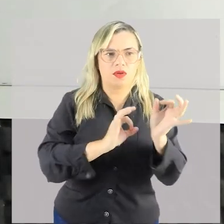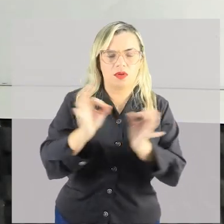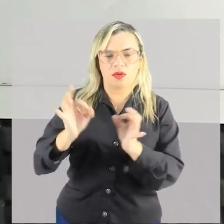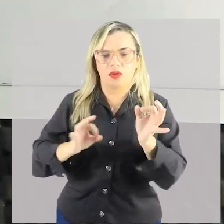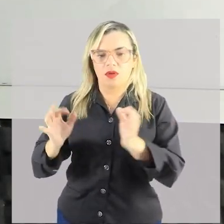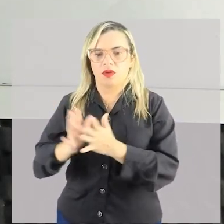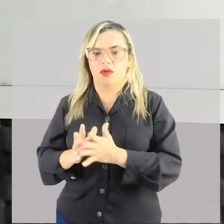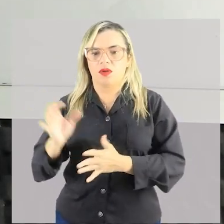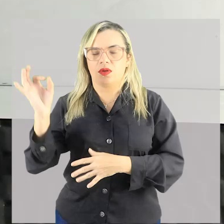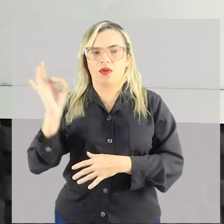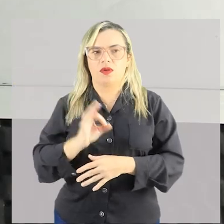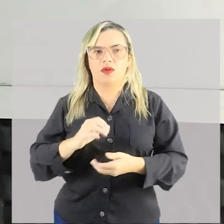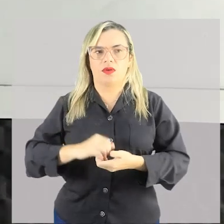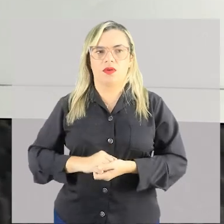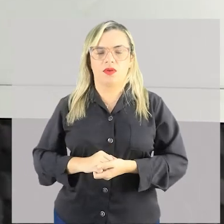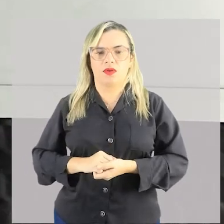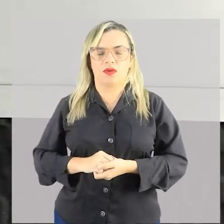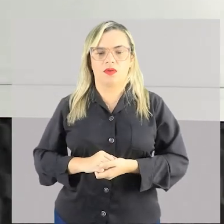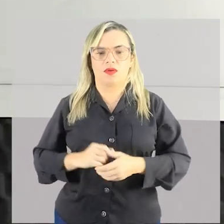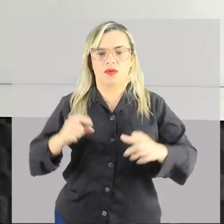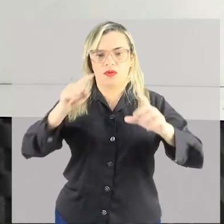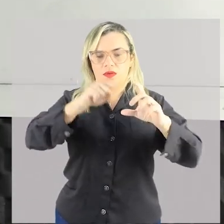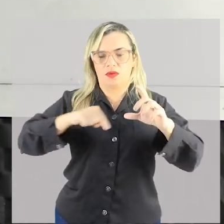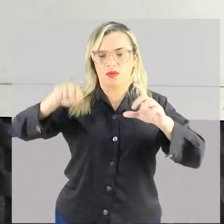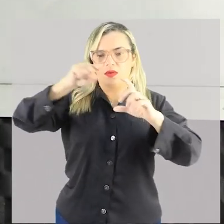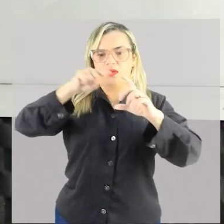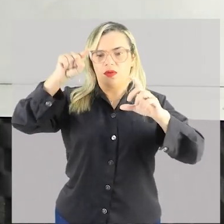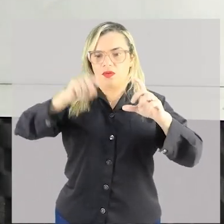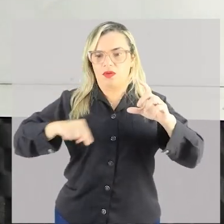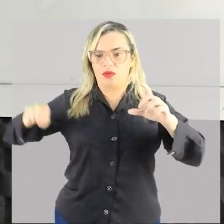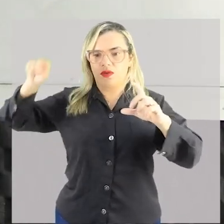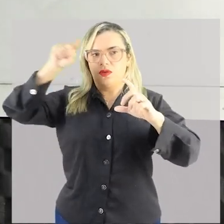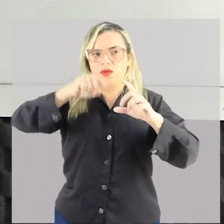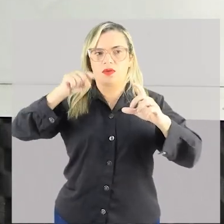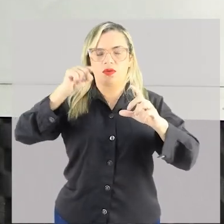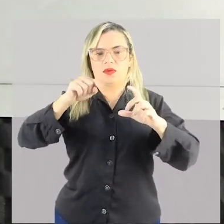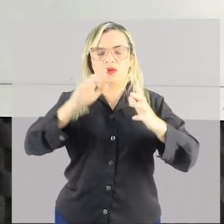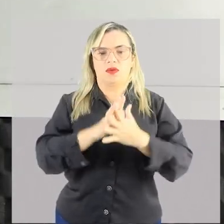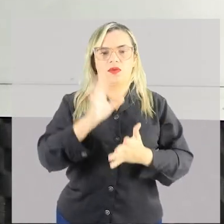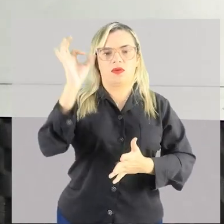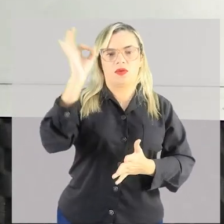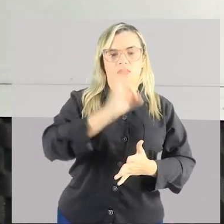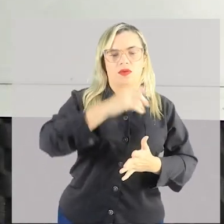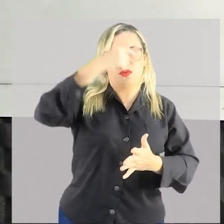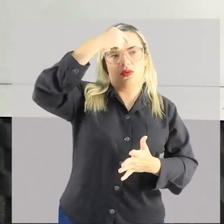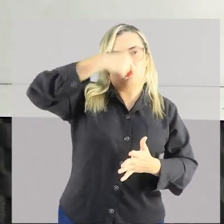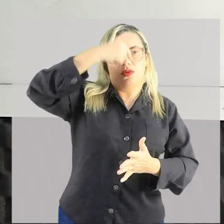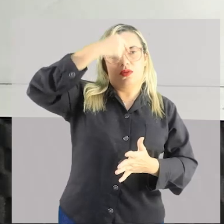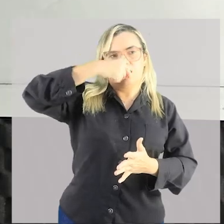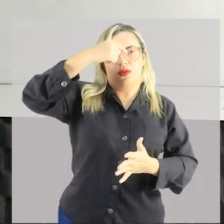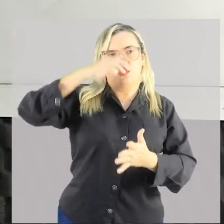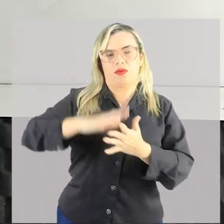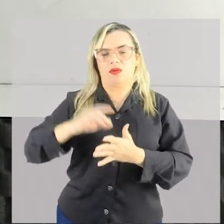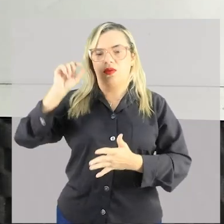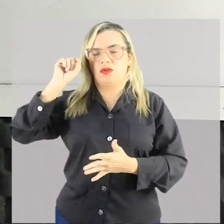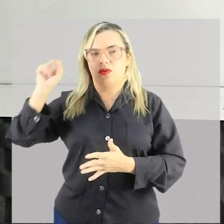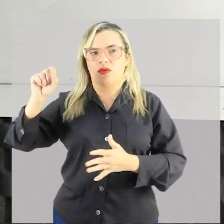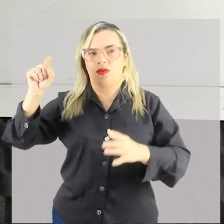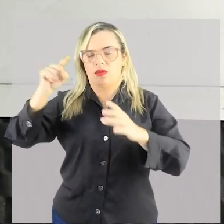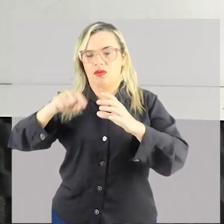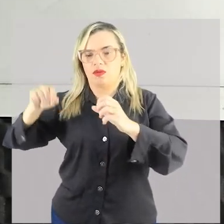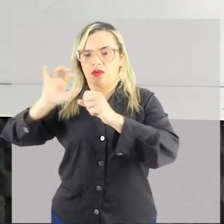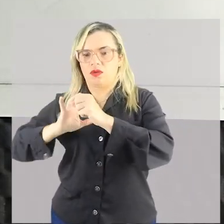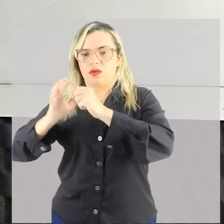p percentuais aqui num diagrama né Então nesse conjunto eu colocar os percentuais de gripados esse aqui pessoal com